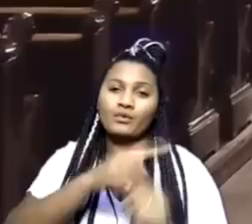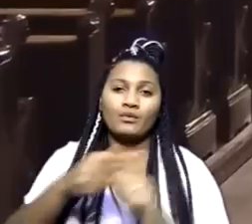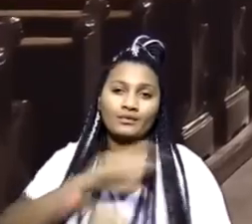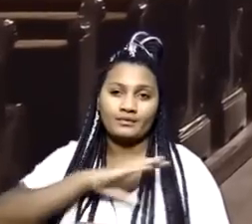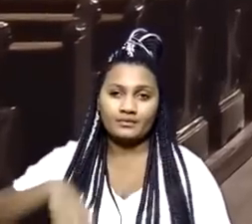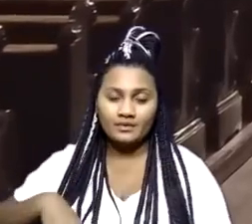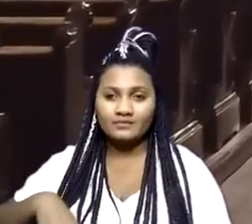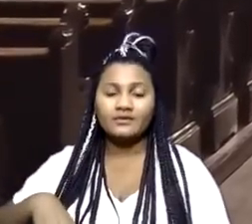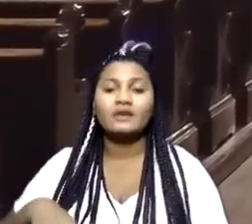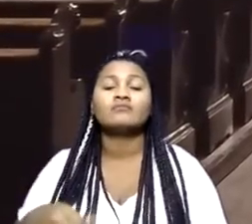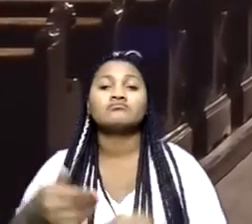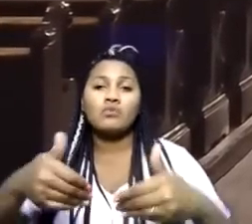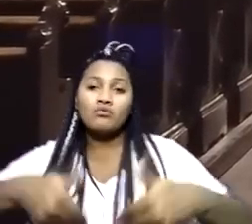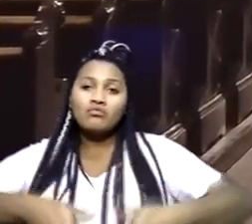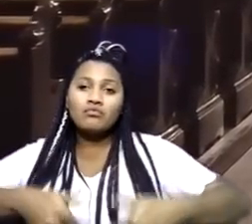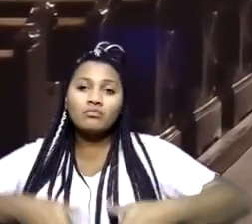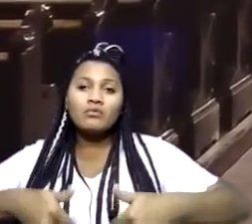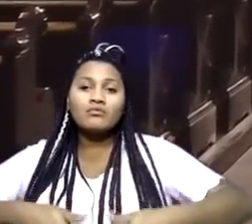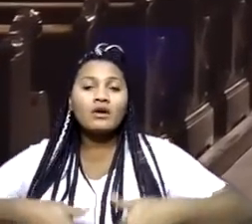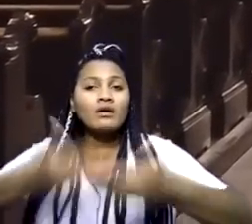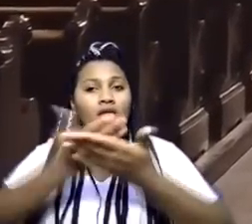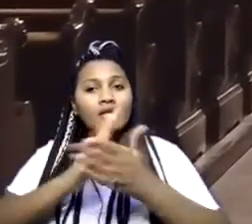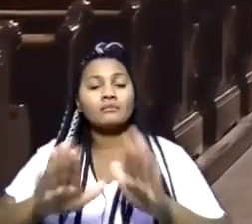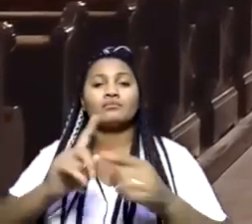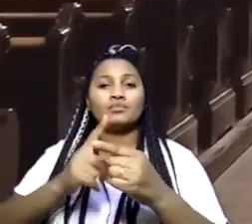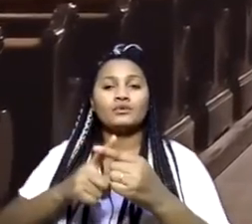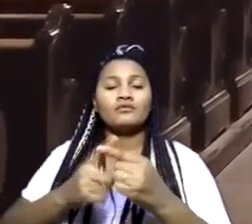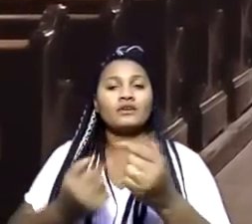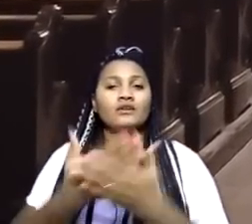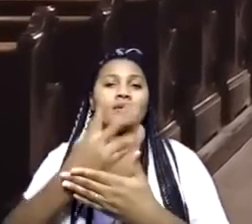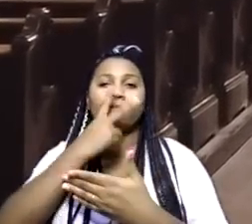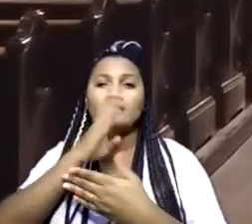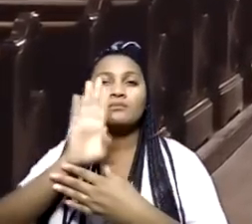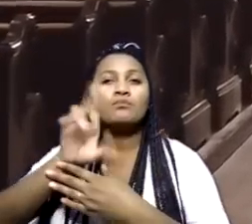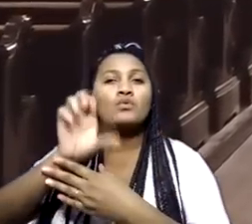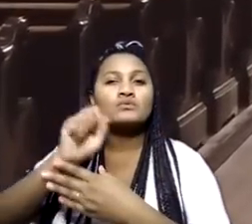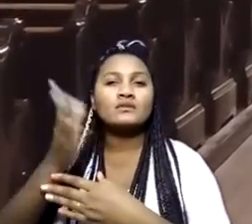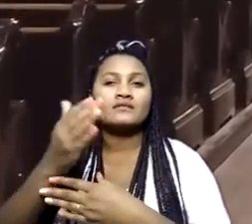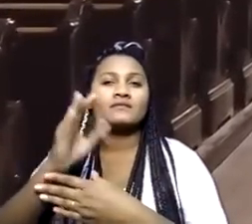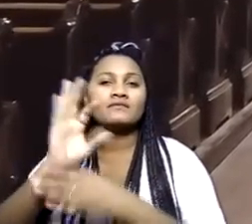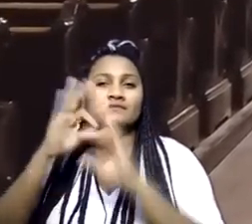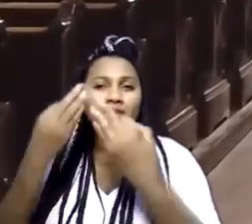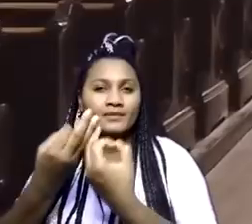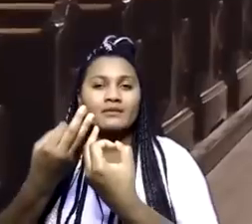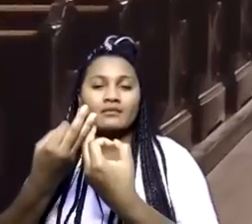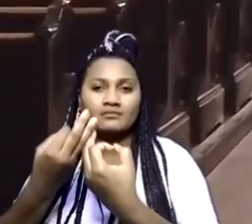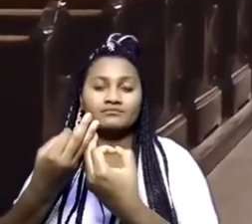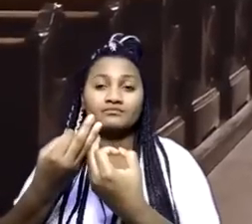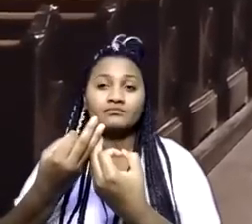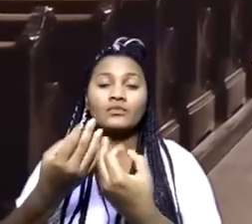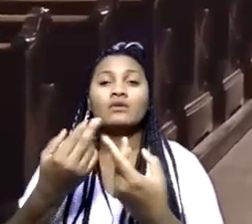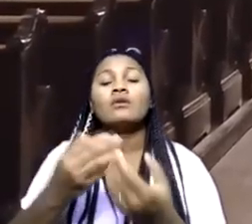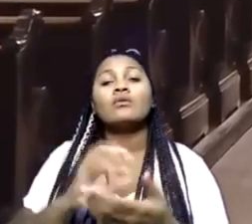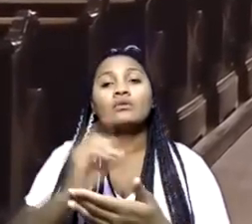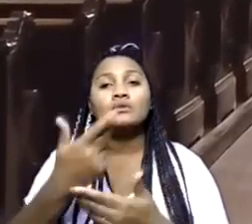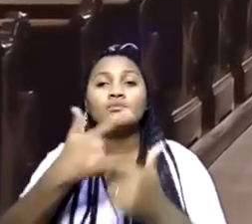de distribuição de alimentos, tipo o programa Bolsa Família, aplicado em nosso país. Com a solução aparente dos problemas da